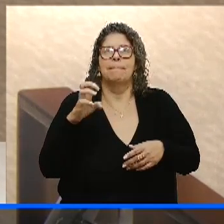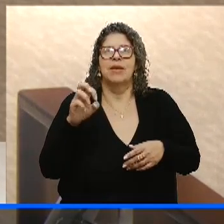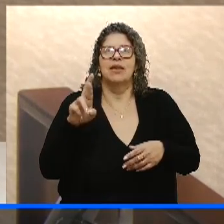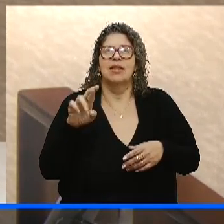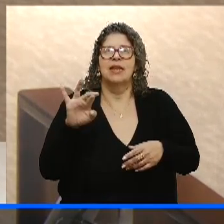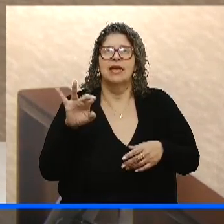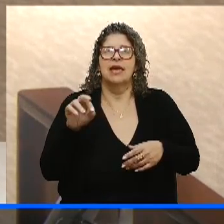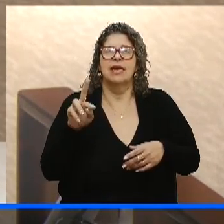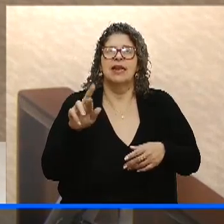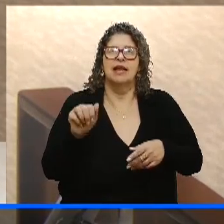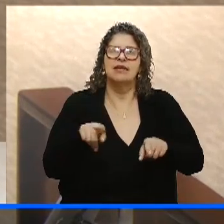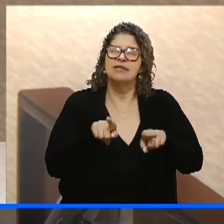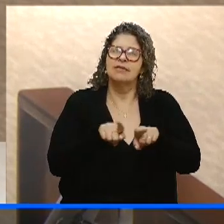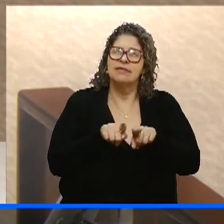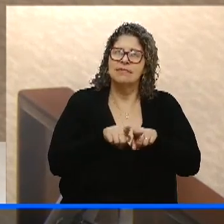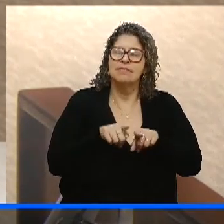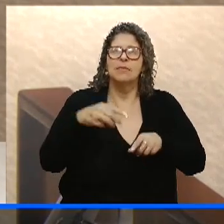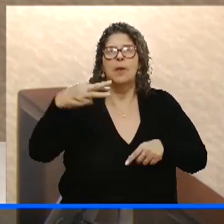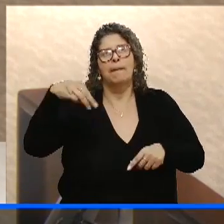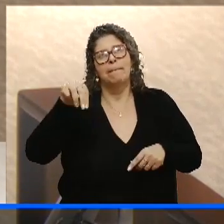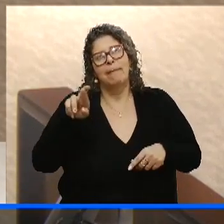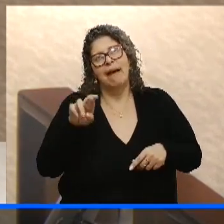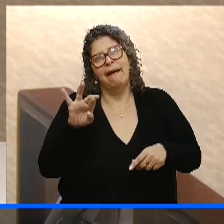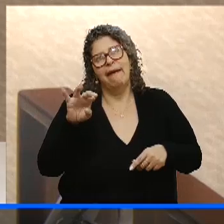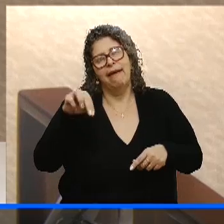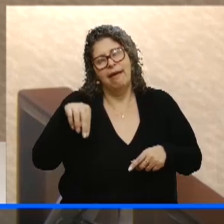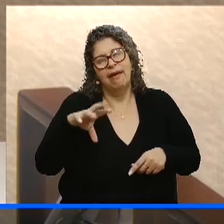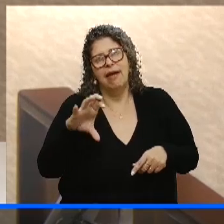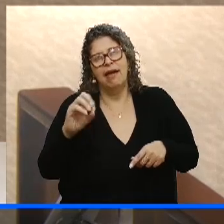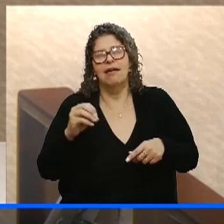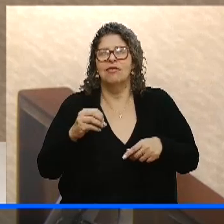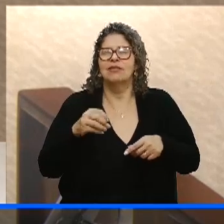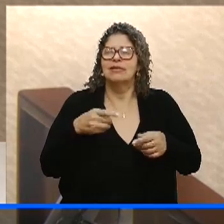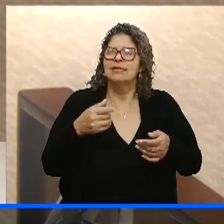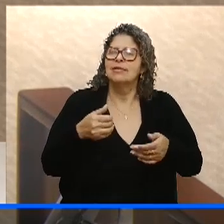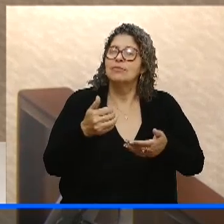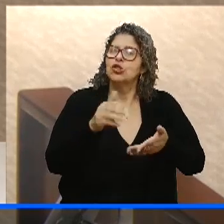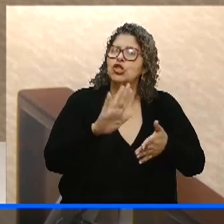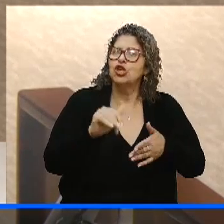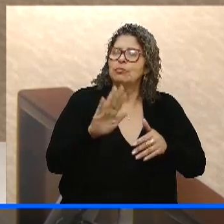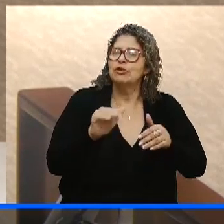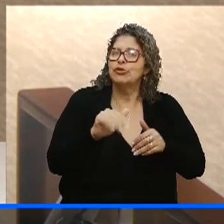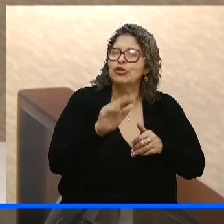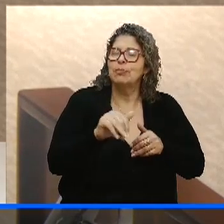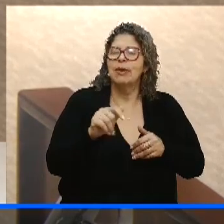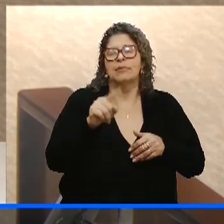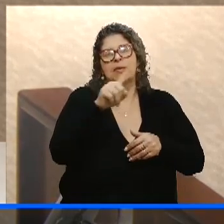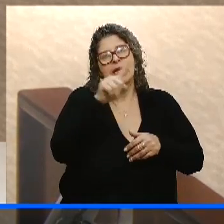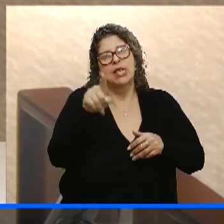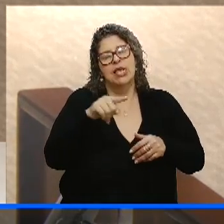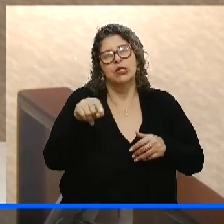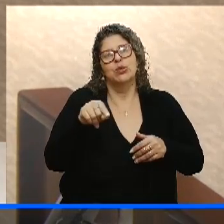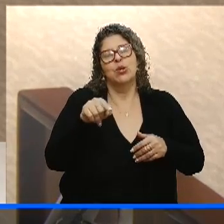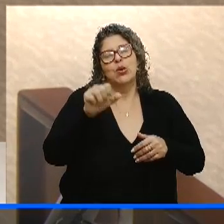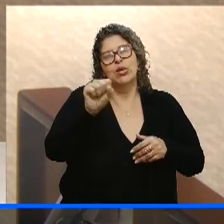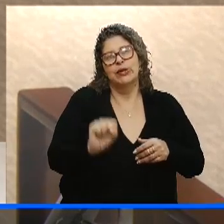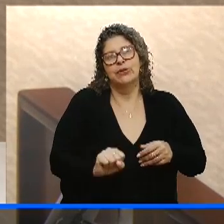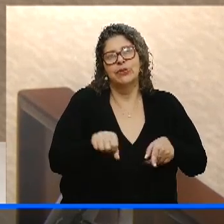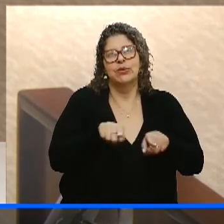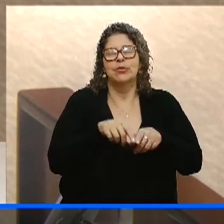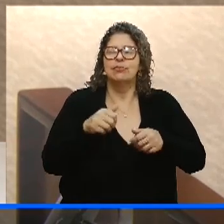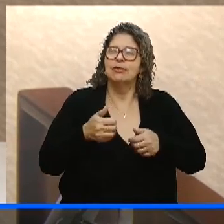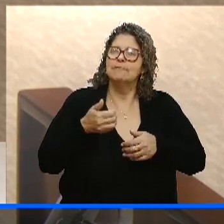roni estamos constantemente sendo chamados pela zona sul e participado de muitas reuniões